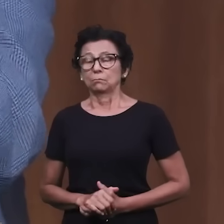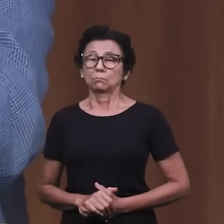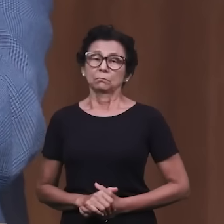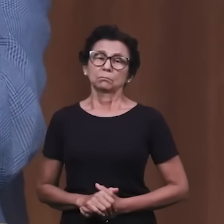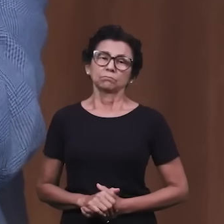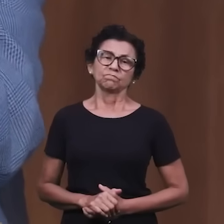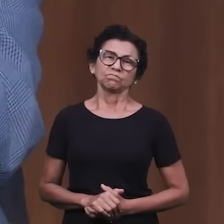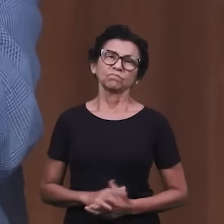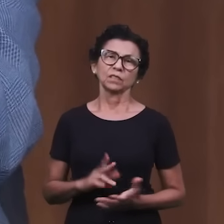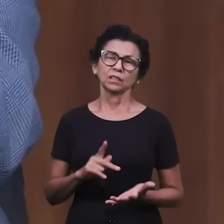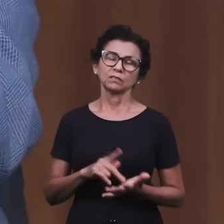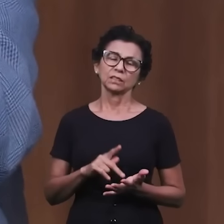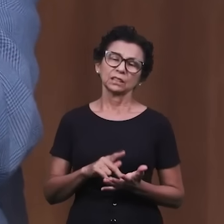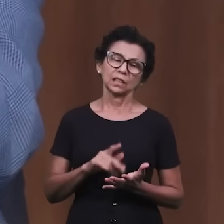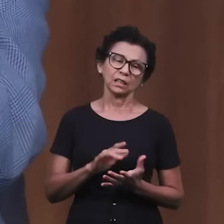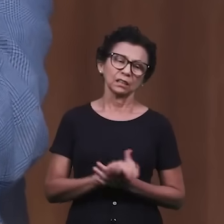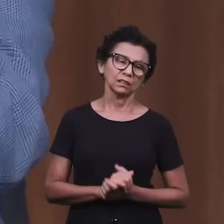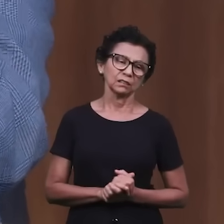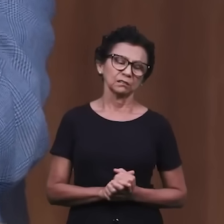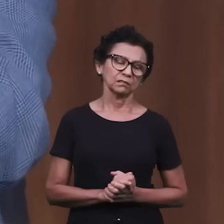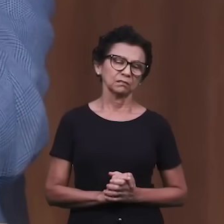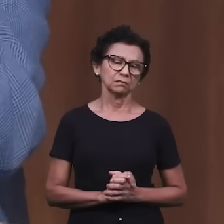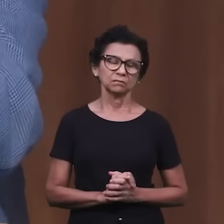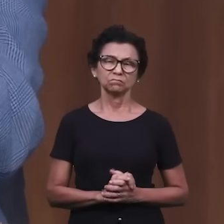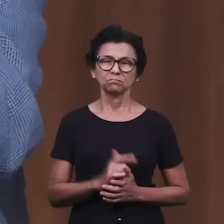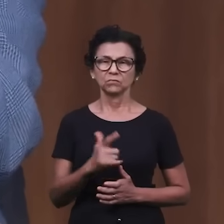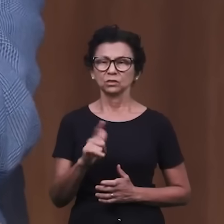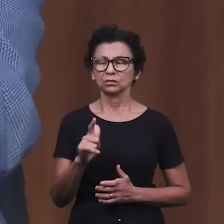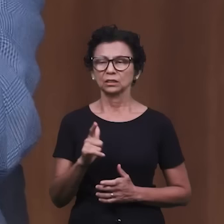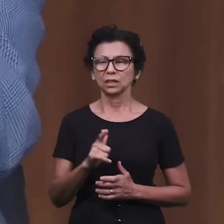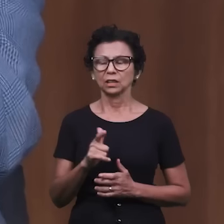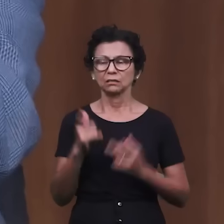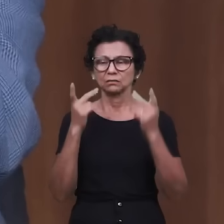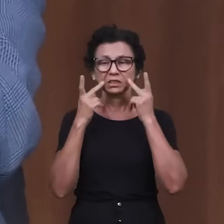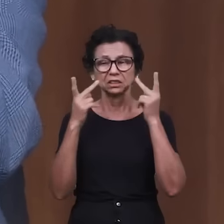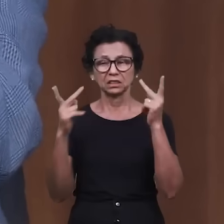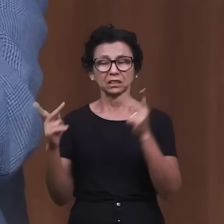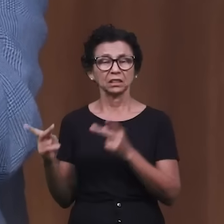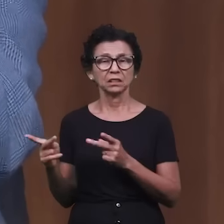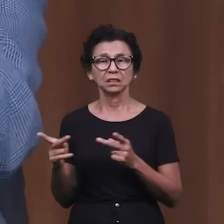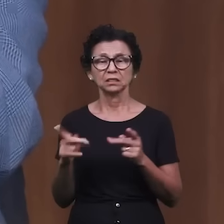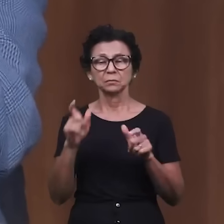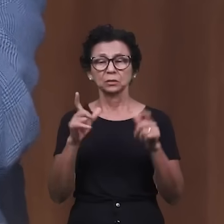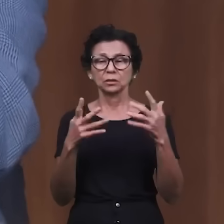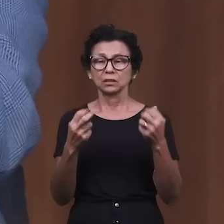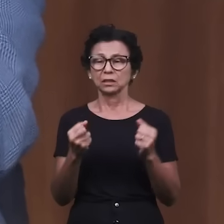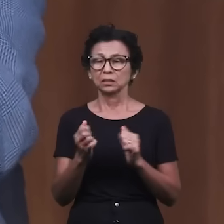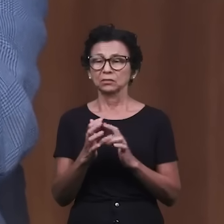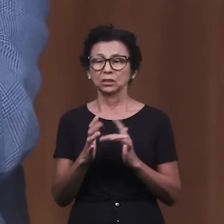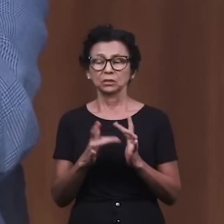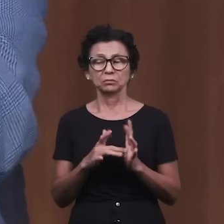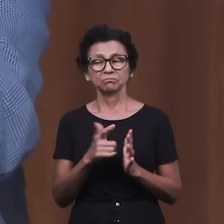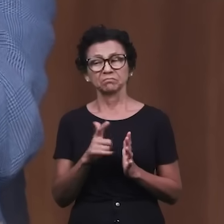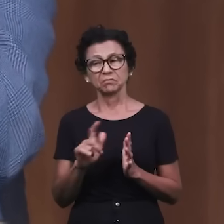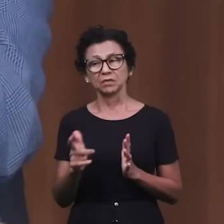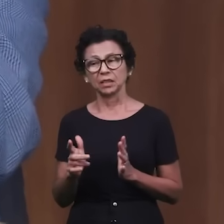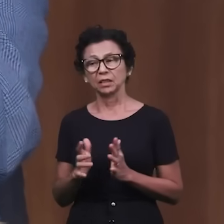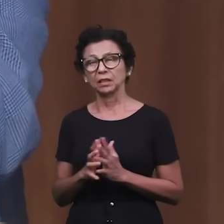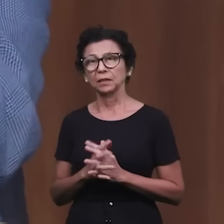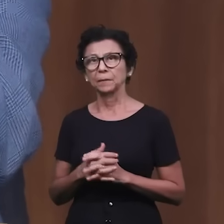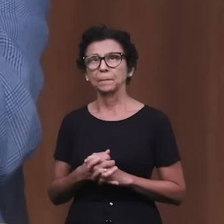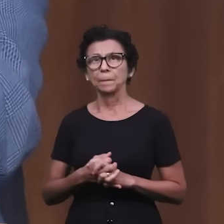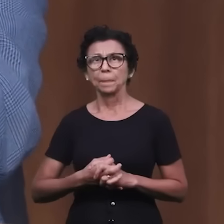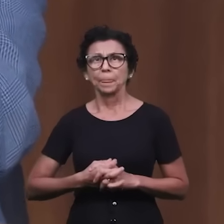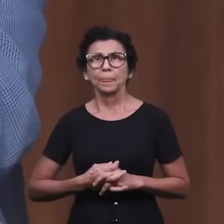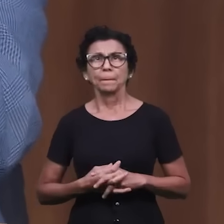estão tendo muita conversão, tem tal, tudo bem. Tá, a porta está abrindo pouco. Muito bom. Mas por que ela está abrindo pouco? As fechaduras